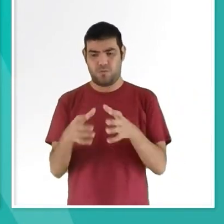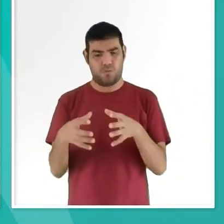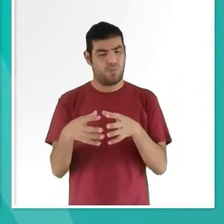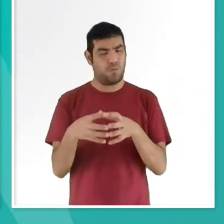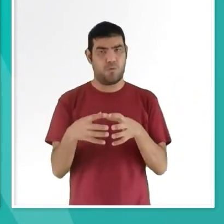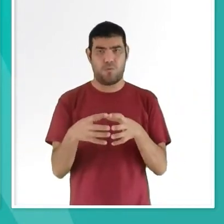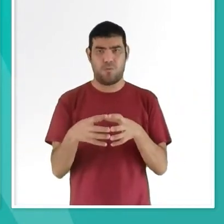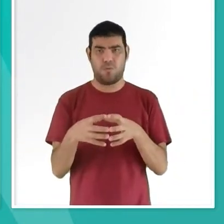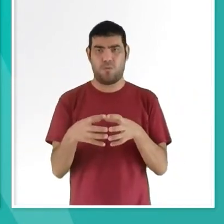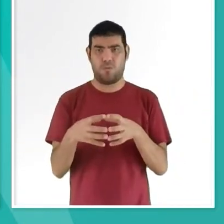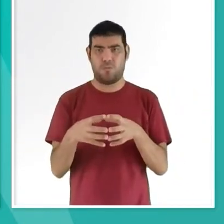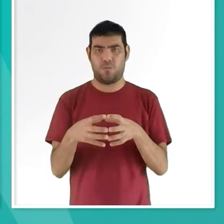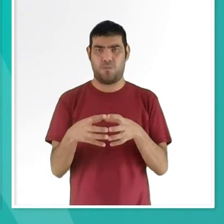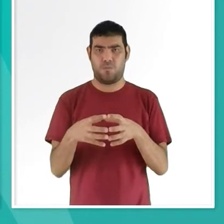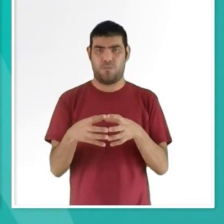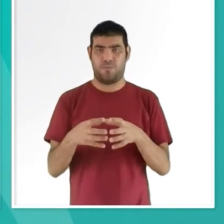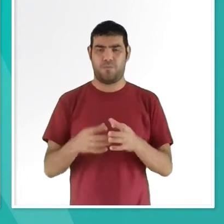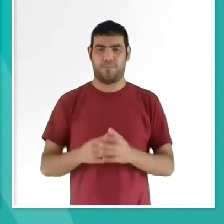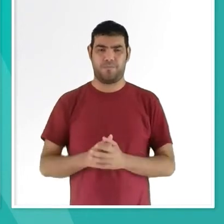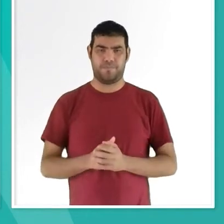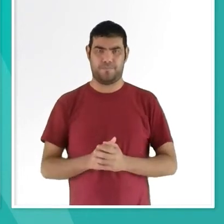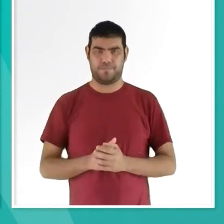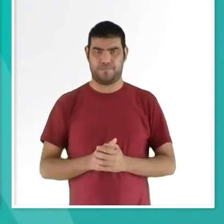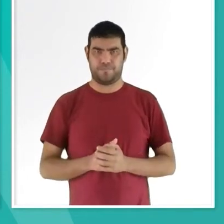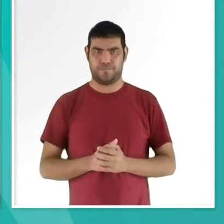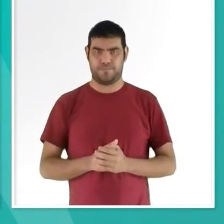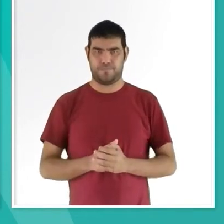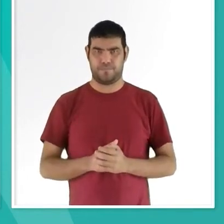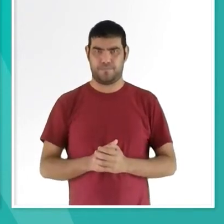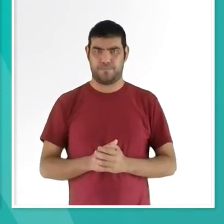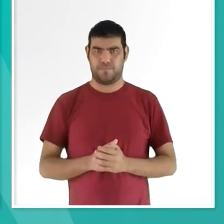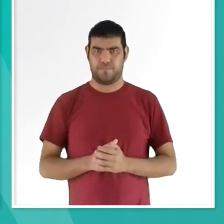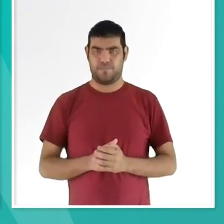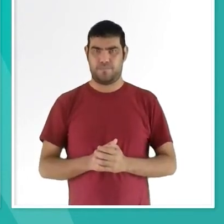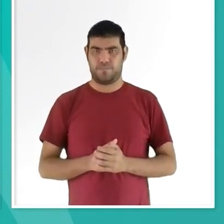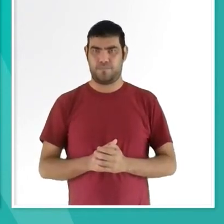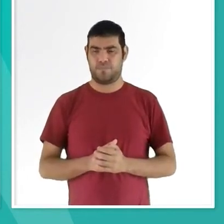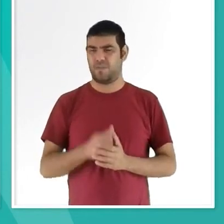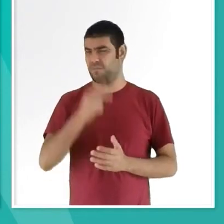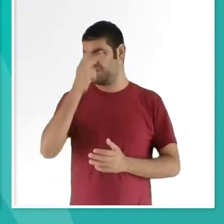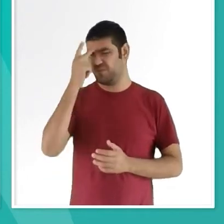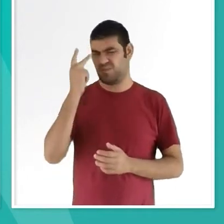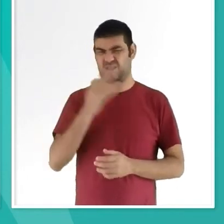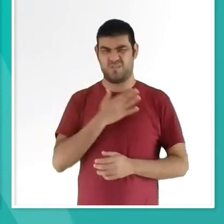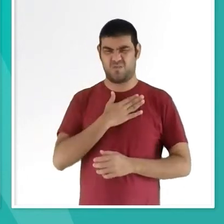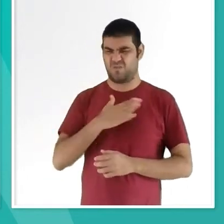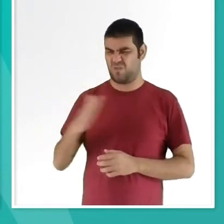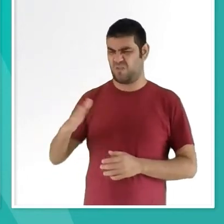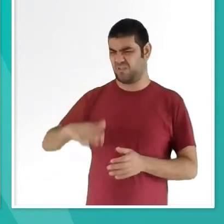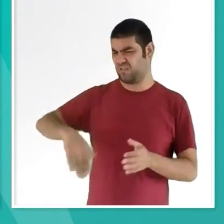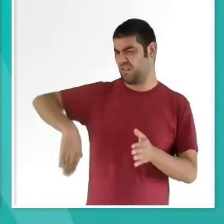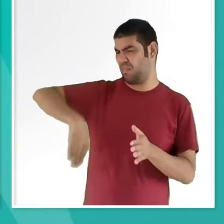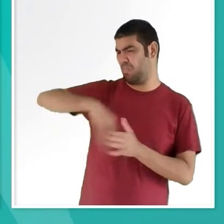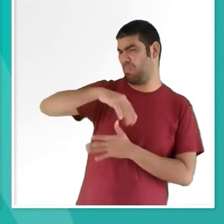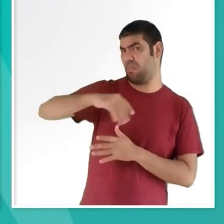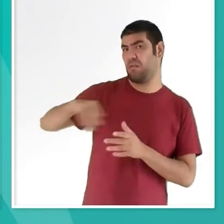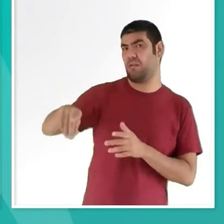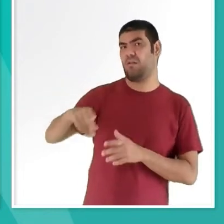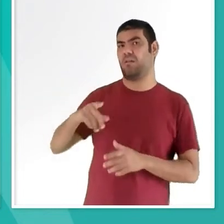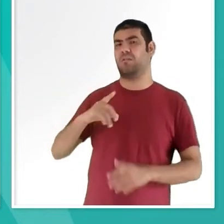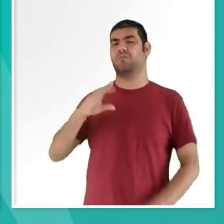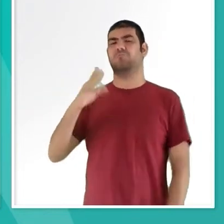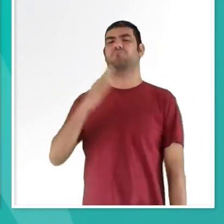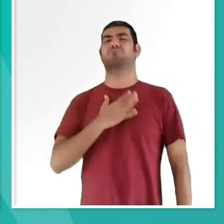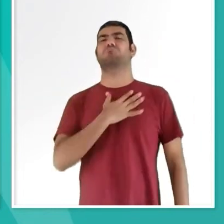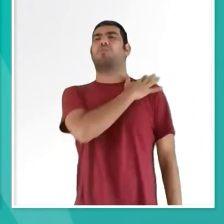passa, o jogador que não gosta de passar a bola, é o famoso delegado, né? Ele só quer jogar ele